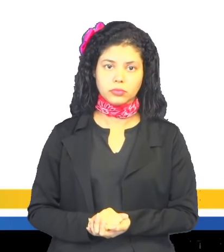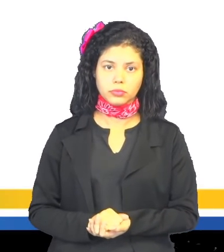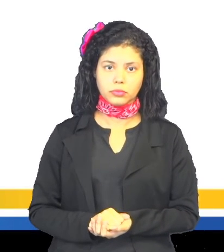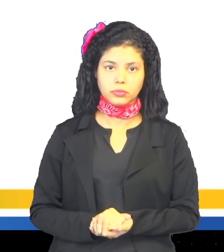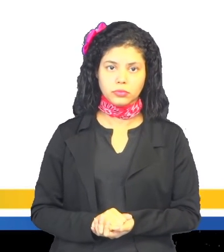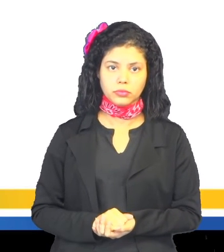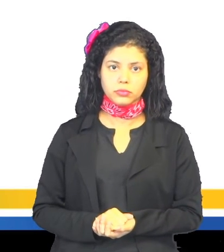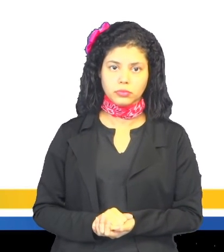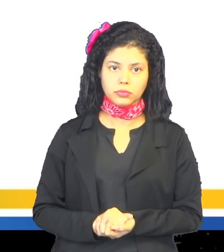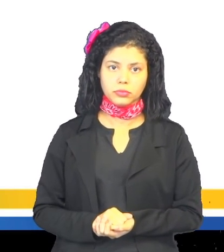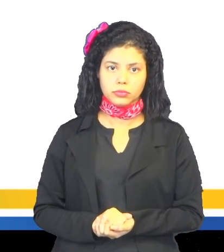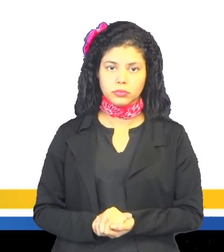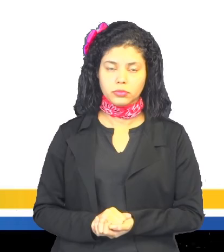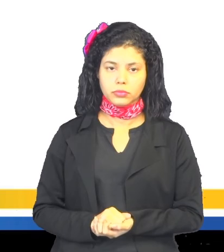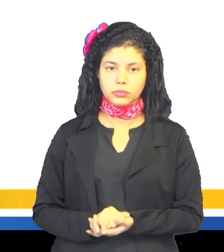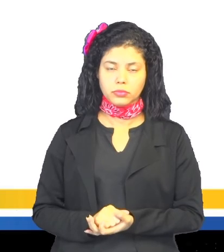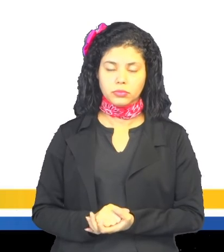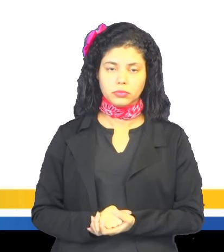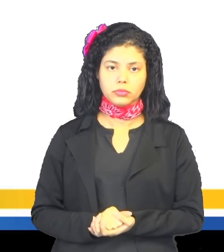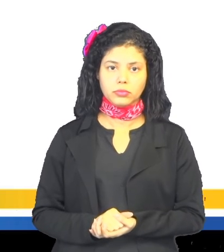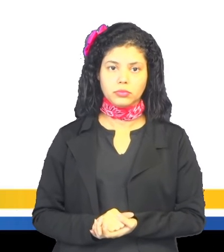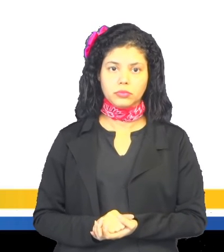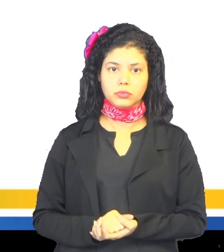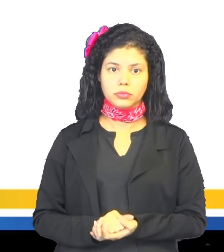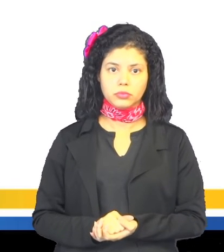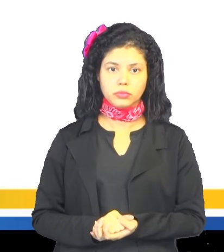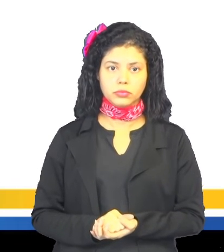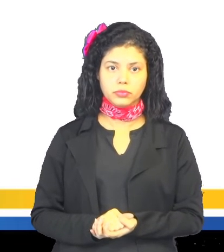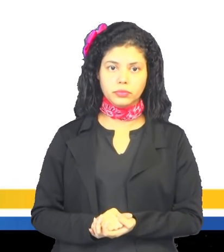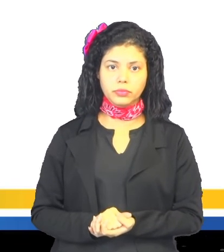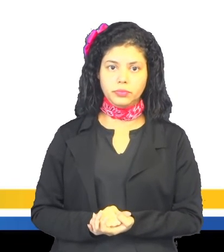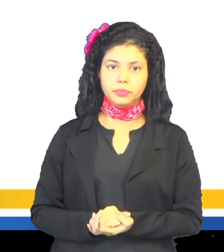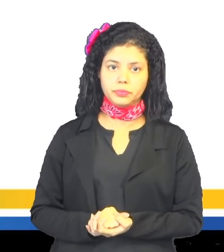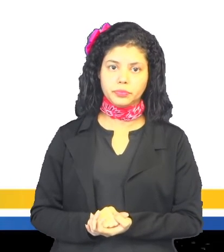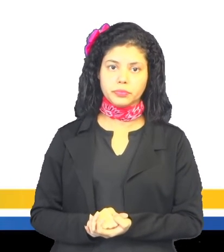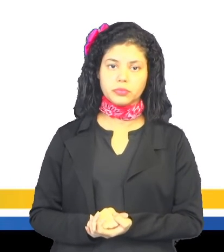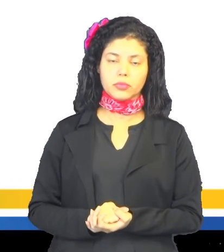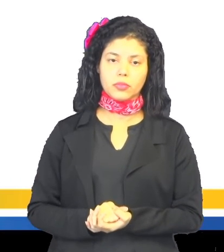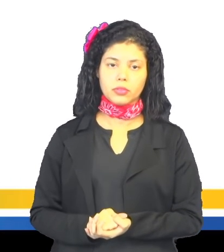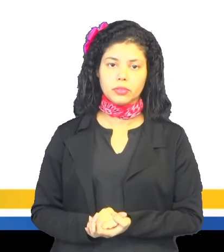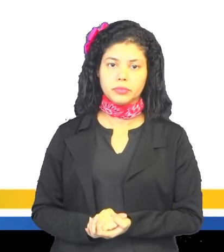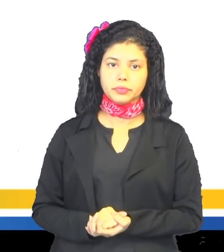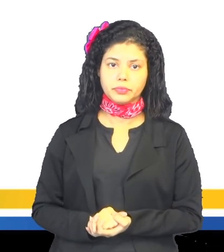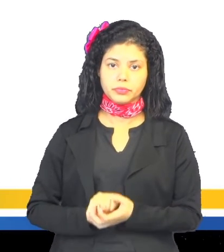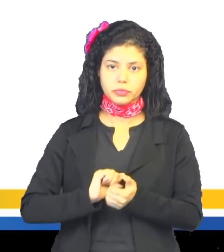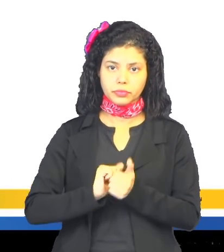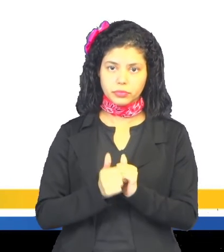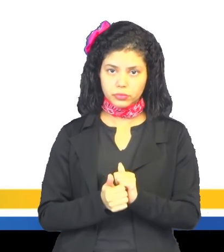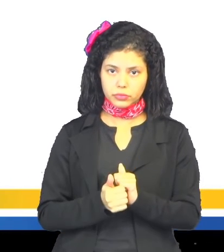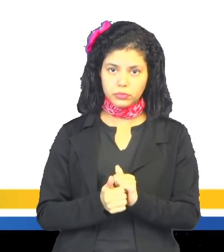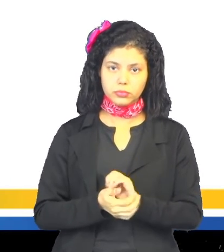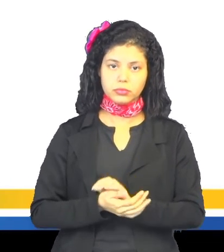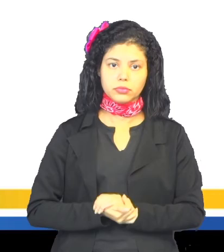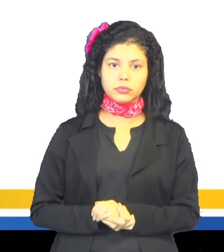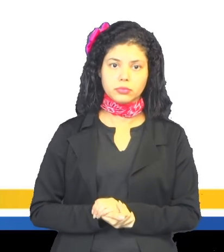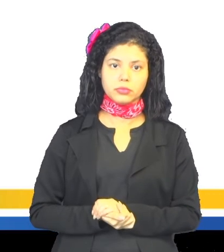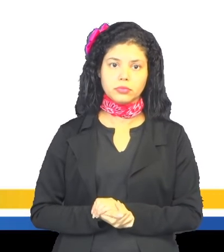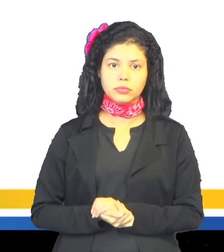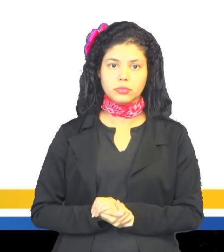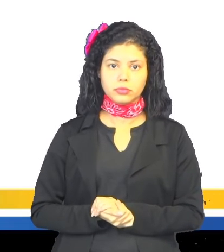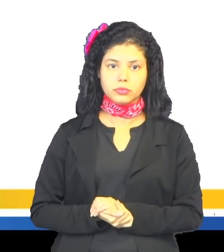amável de Uber Dublin né w para nós eu bebo é é um Wind Surf um esporte né que a mãe de surf